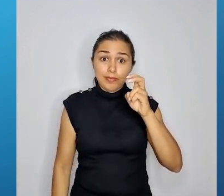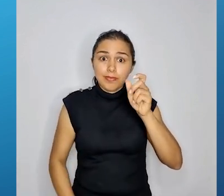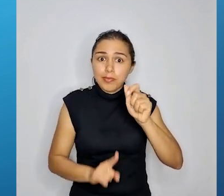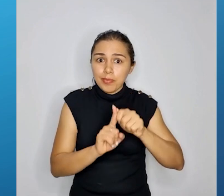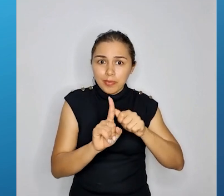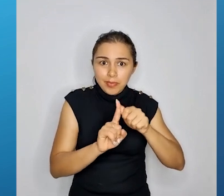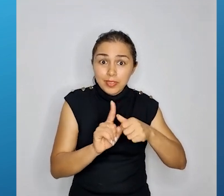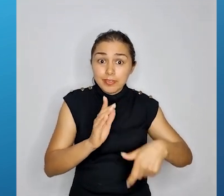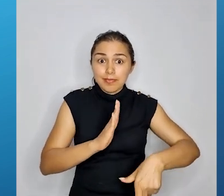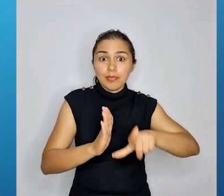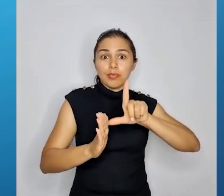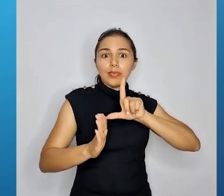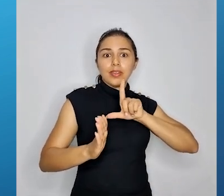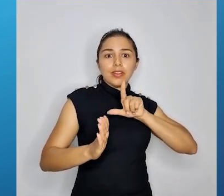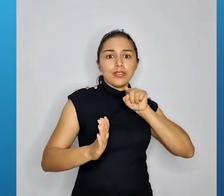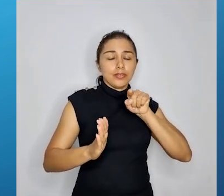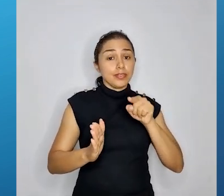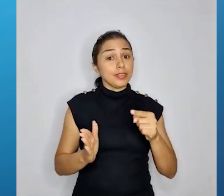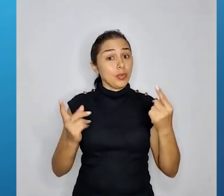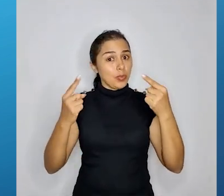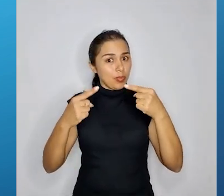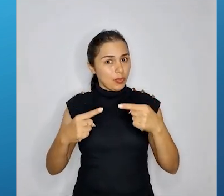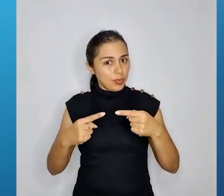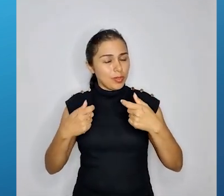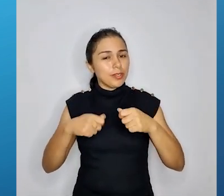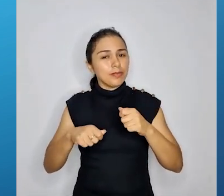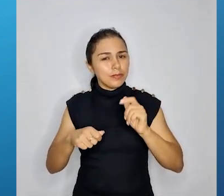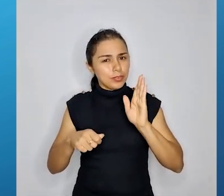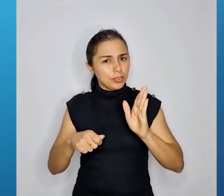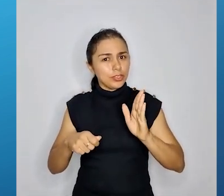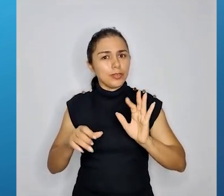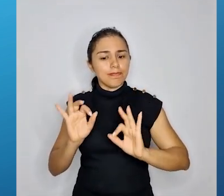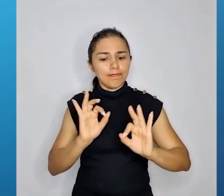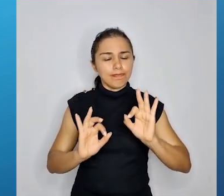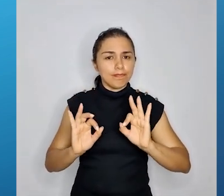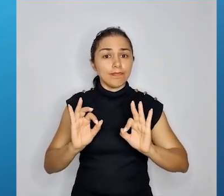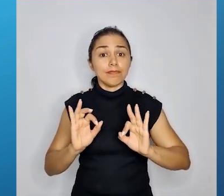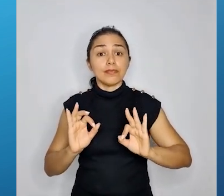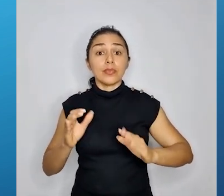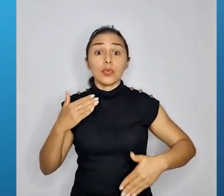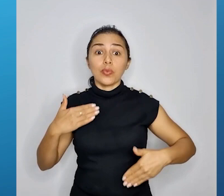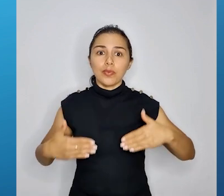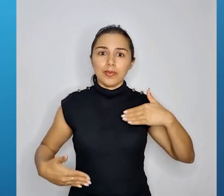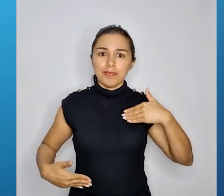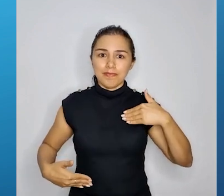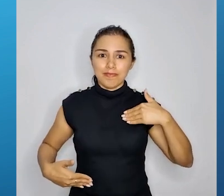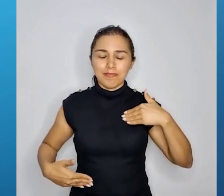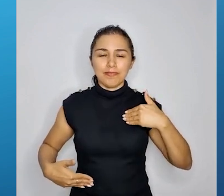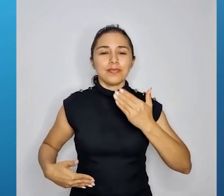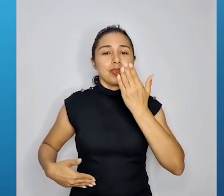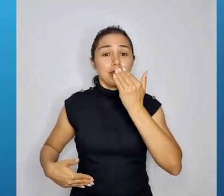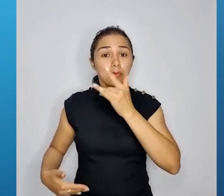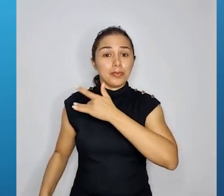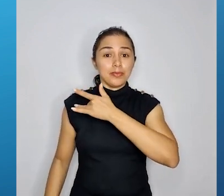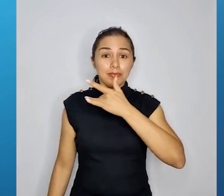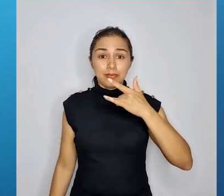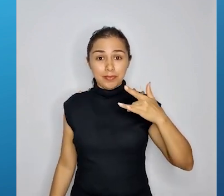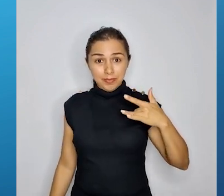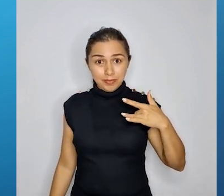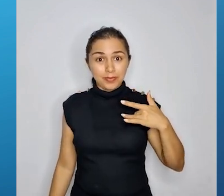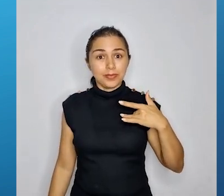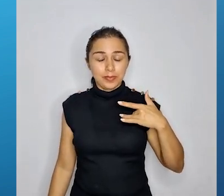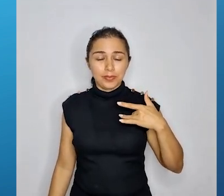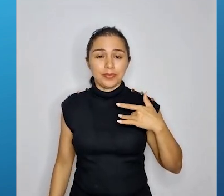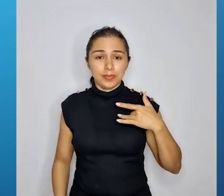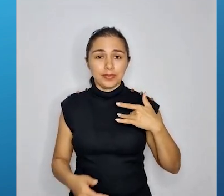que levam para que você possa desenvolver uma prova dessa. Então, durante todo esse período, é muito importante você ter uma